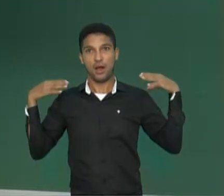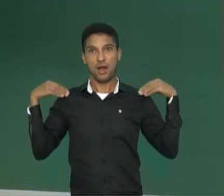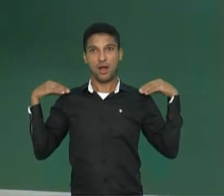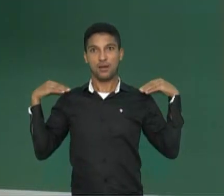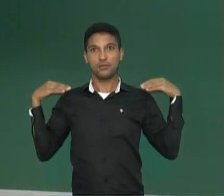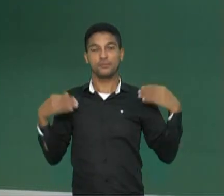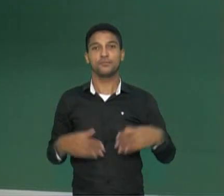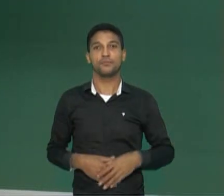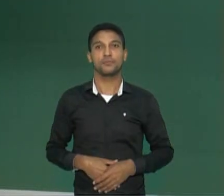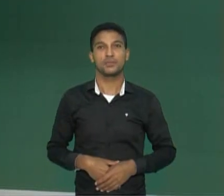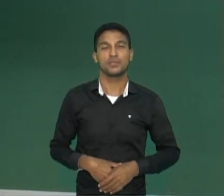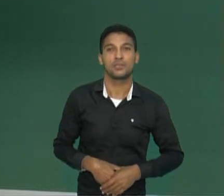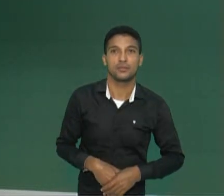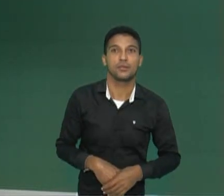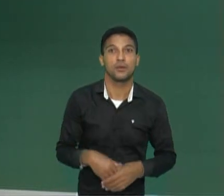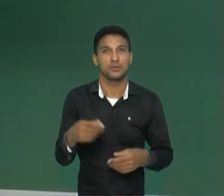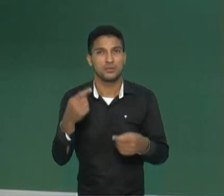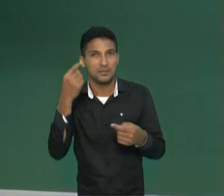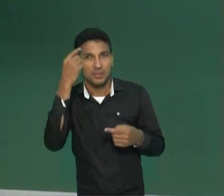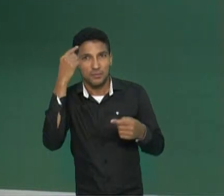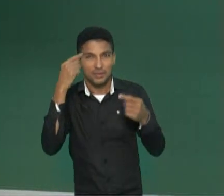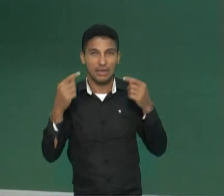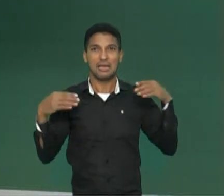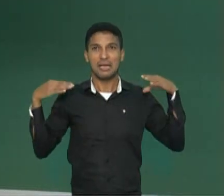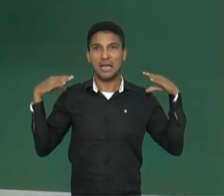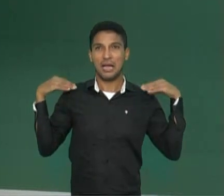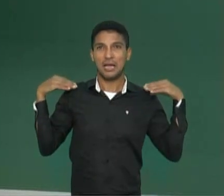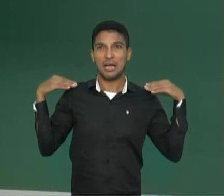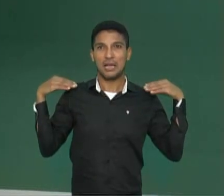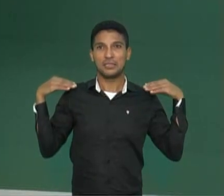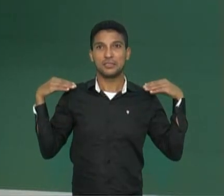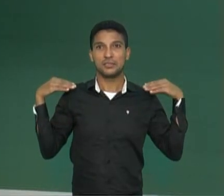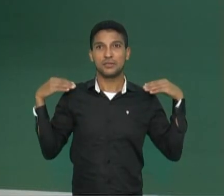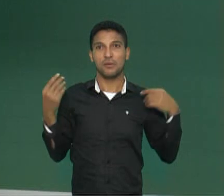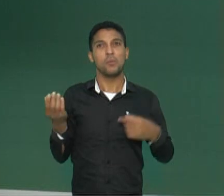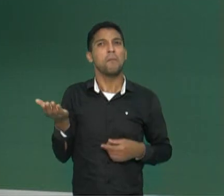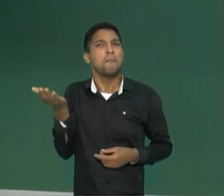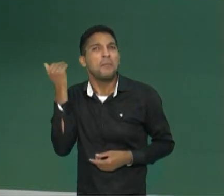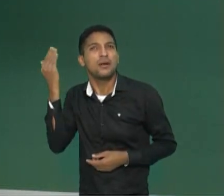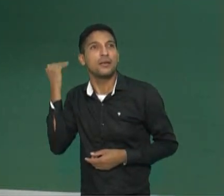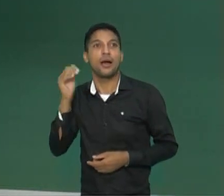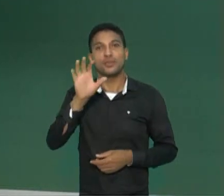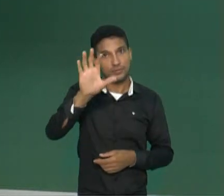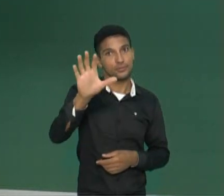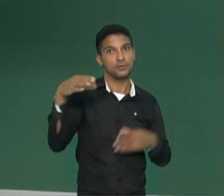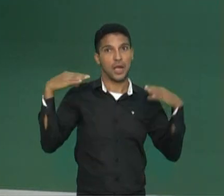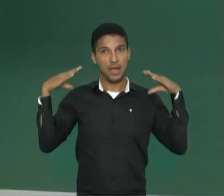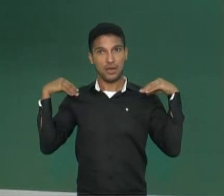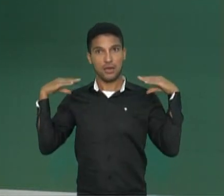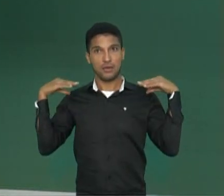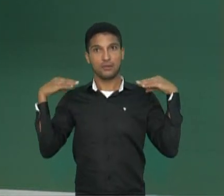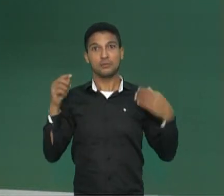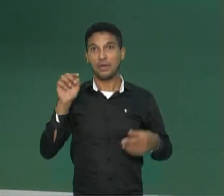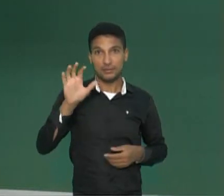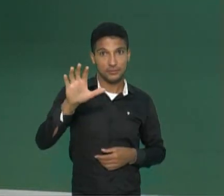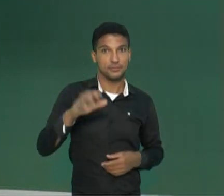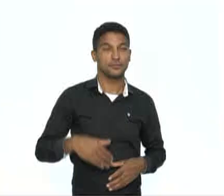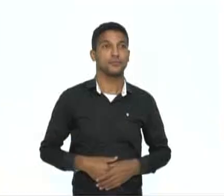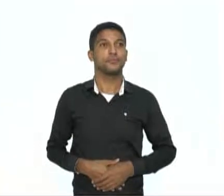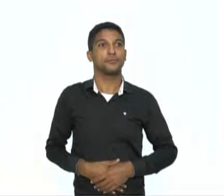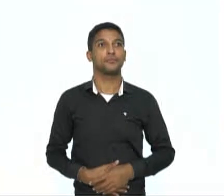que a gente chama de anjinho barroco, bonitinho, com asinha. Não tinha. A concepção de anjo naquela época era assim, tá?